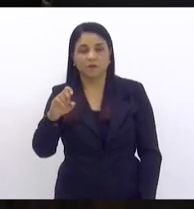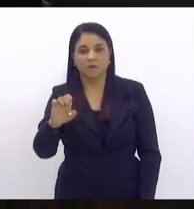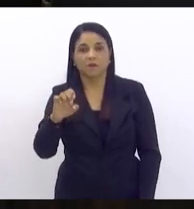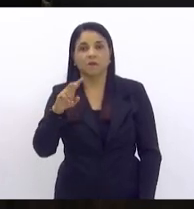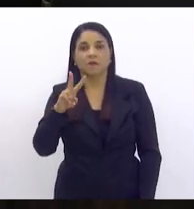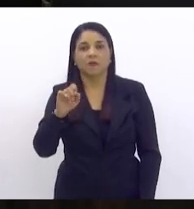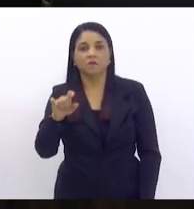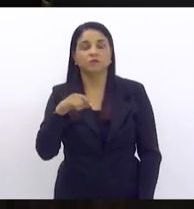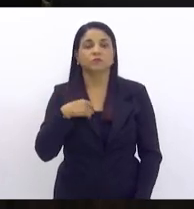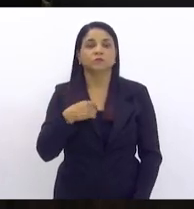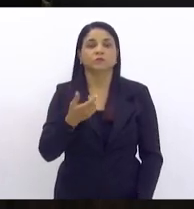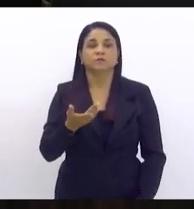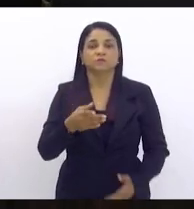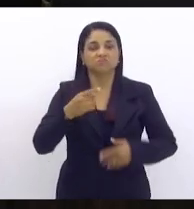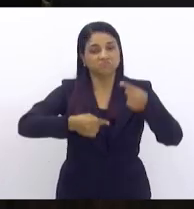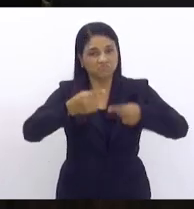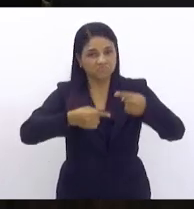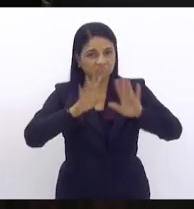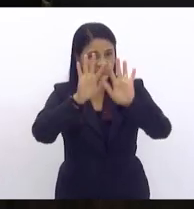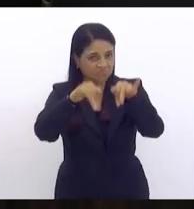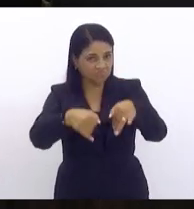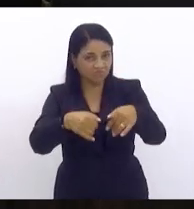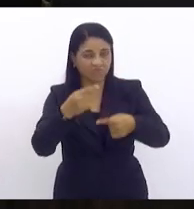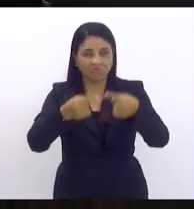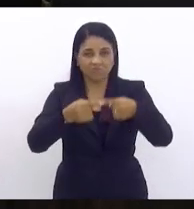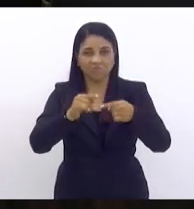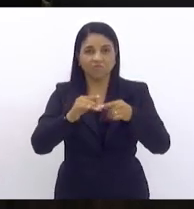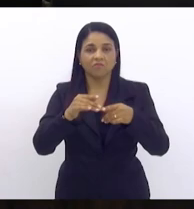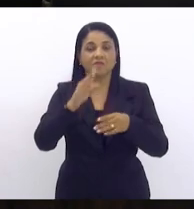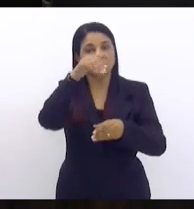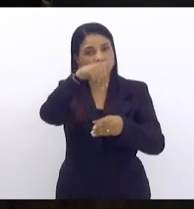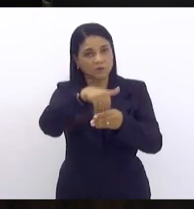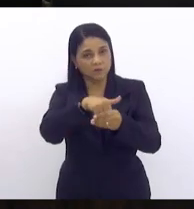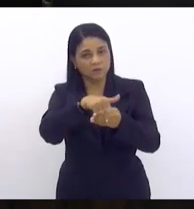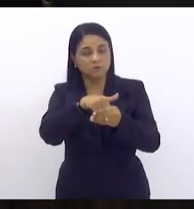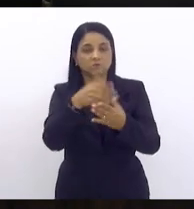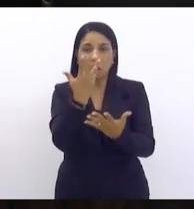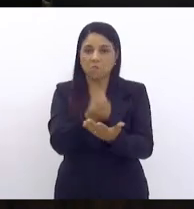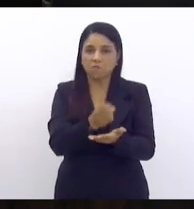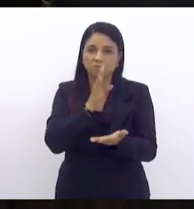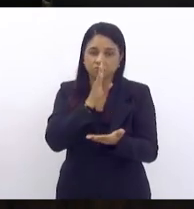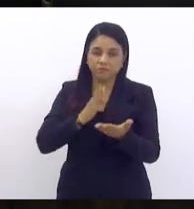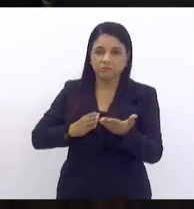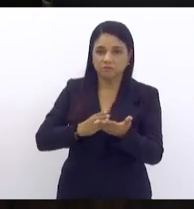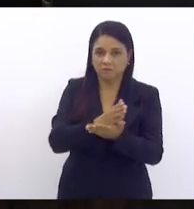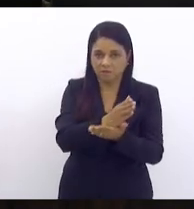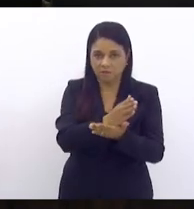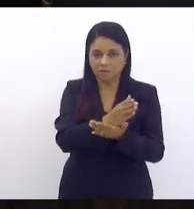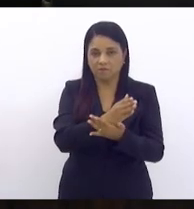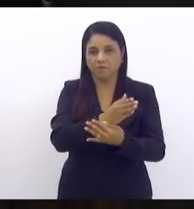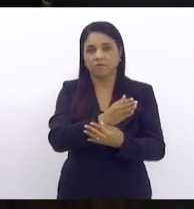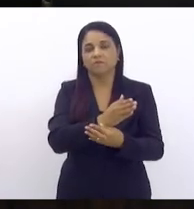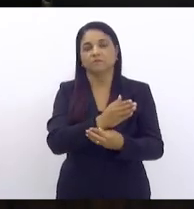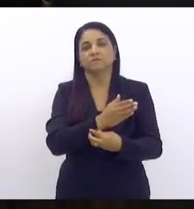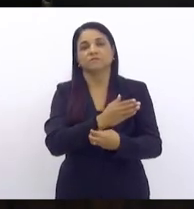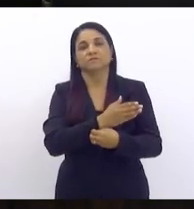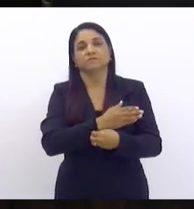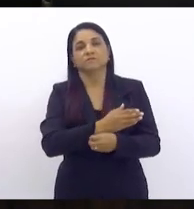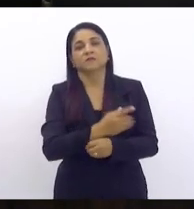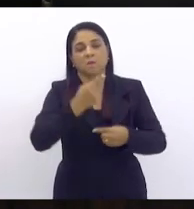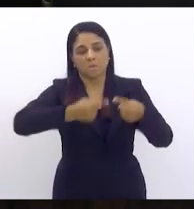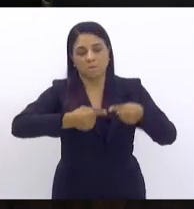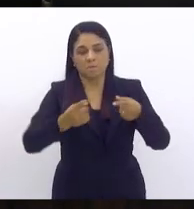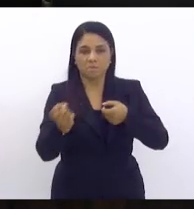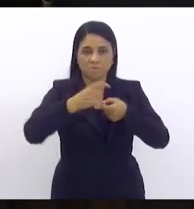Em discussão, não havendo quem queira discutir, encerrada a discussão, em votação, os senhores que aprovam permaneçam como estão. Aprovado em